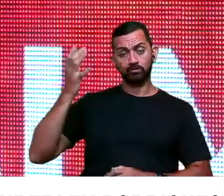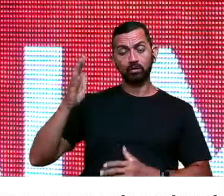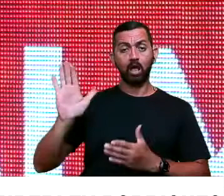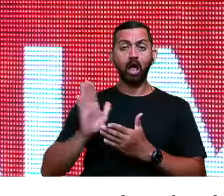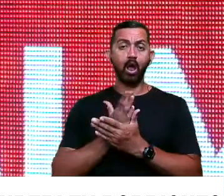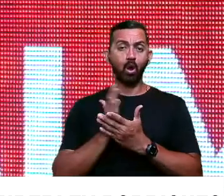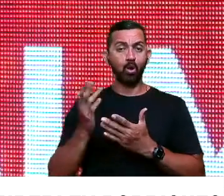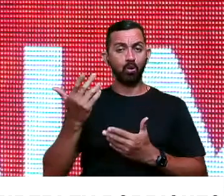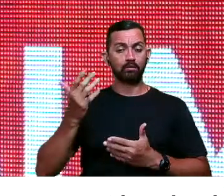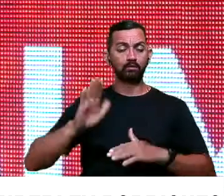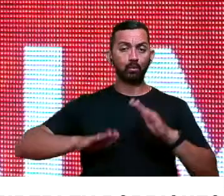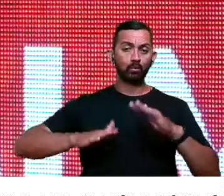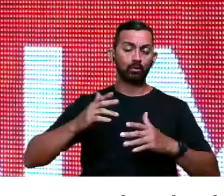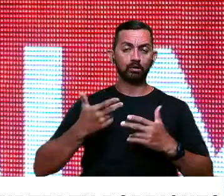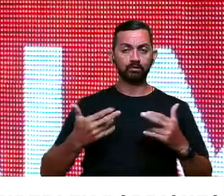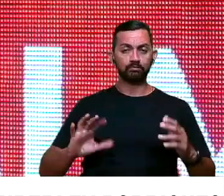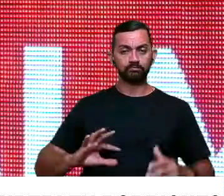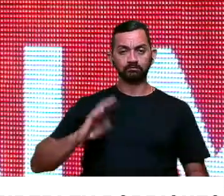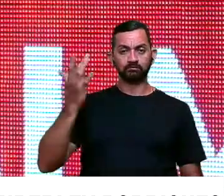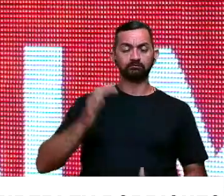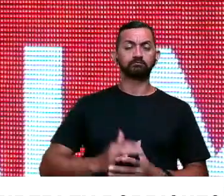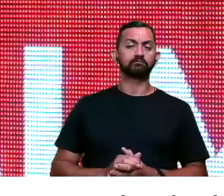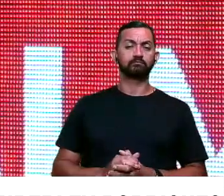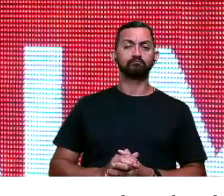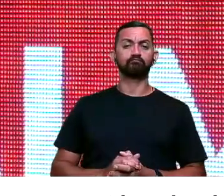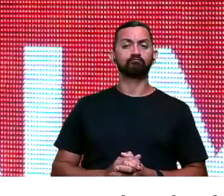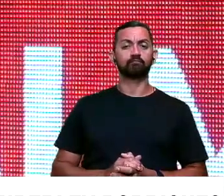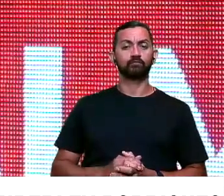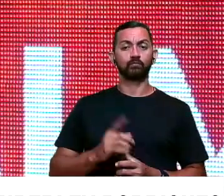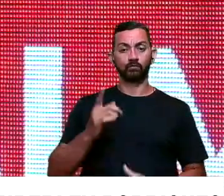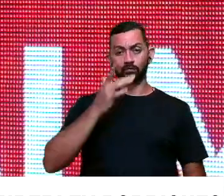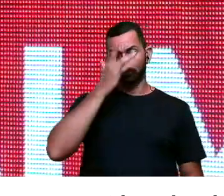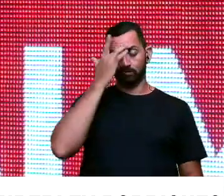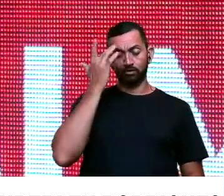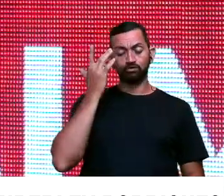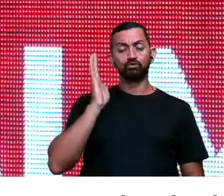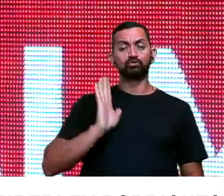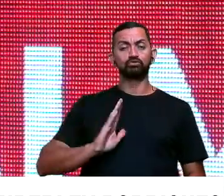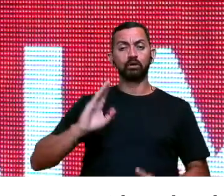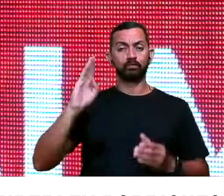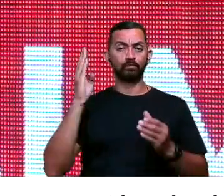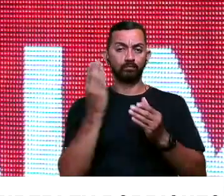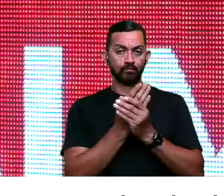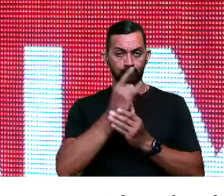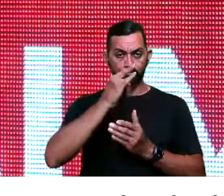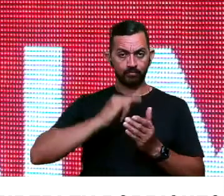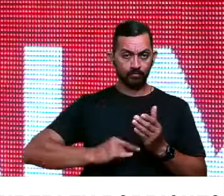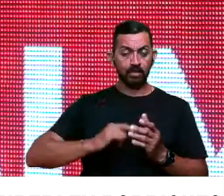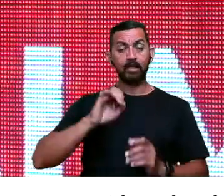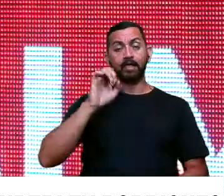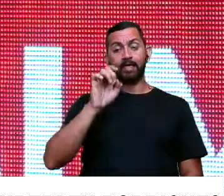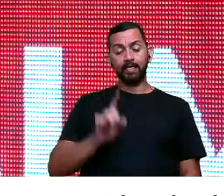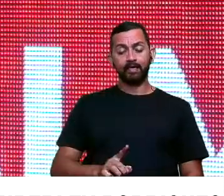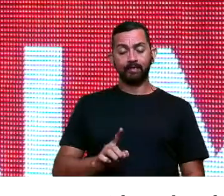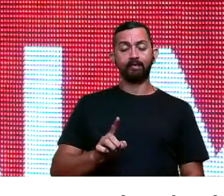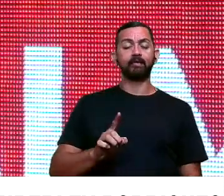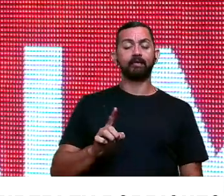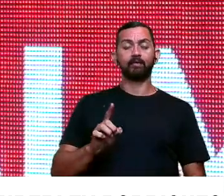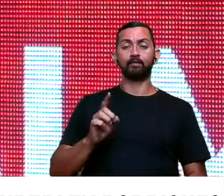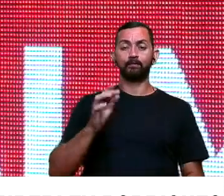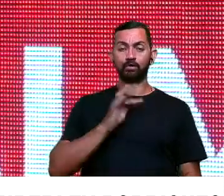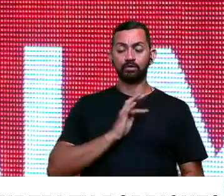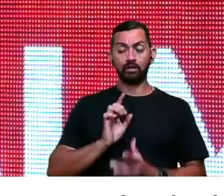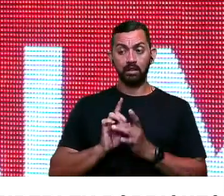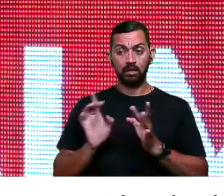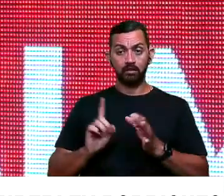ou não de alguma forma também por tudo que aconteceu. O fato é que uma pessoa foi indiciada e foi o policial militar que já